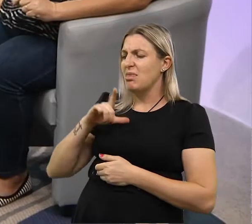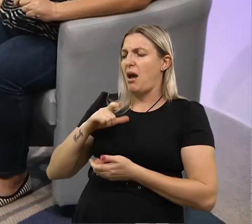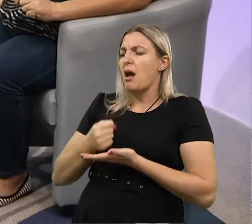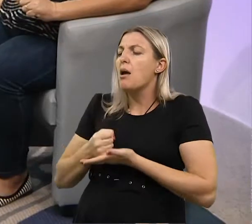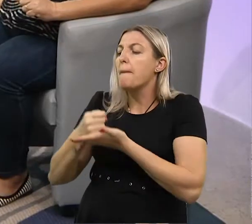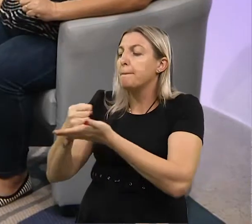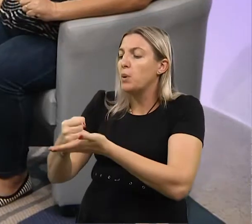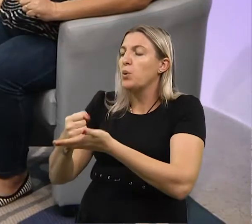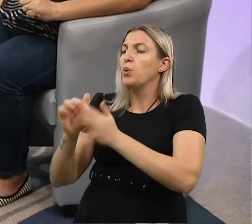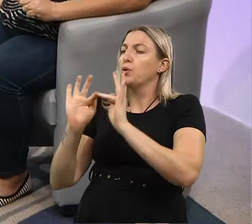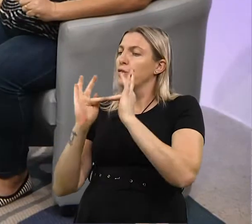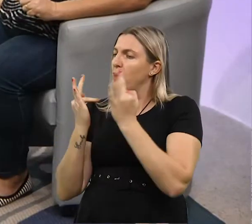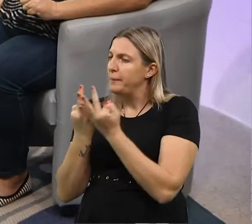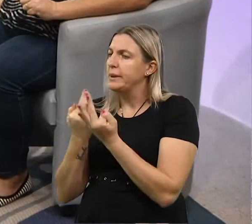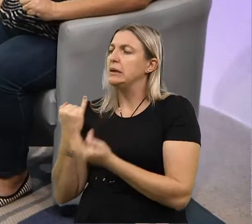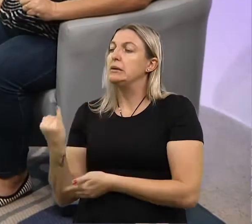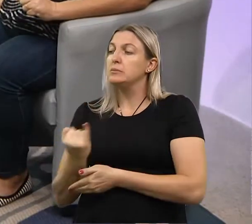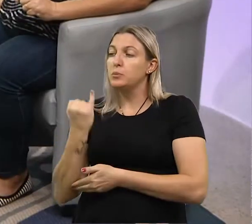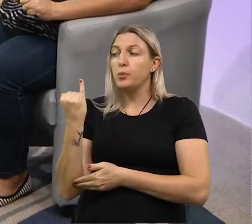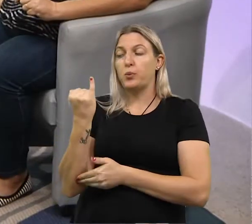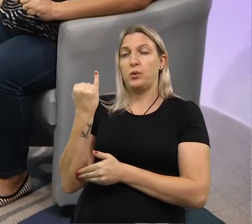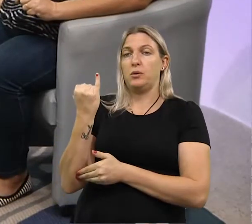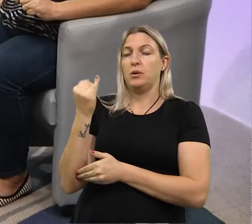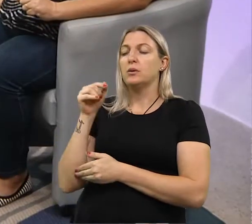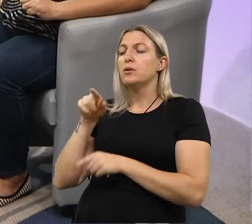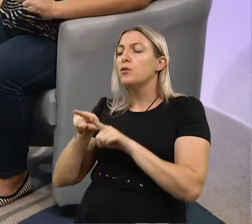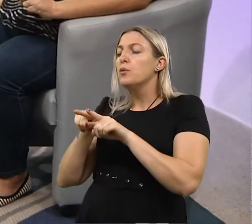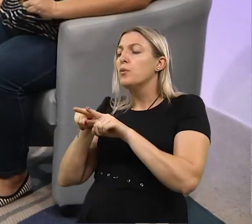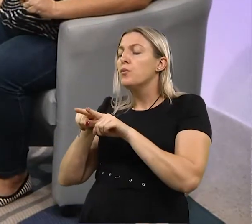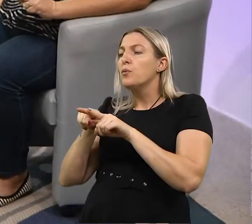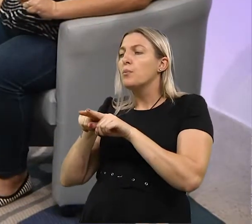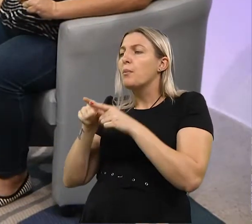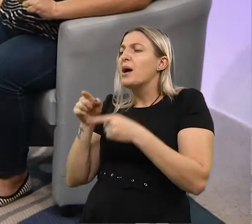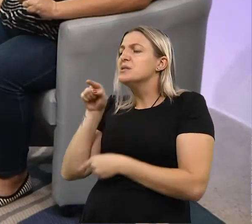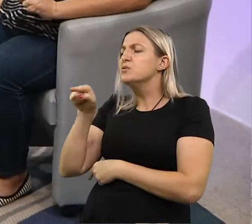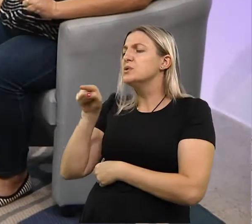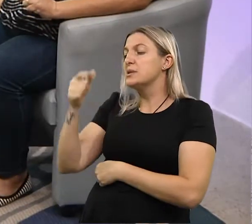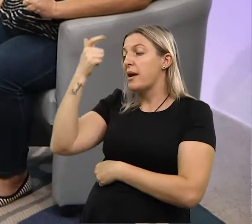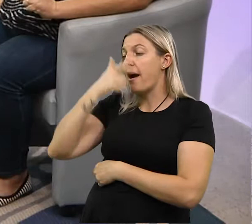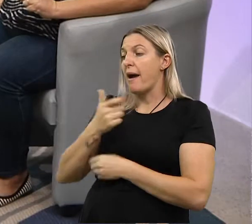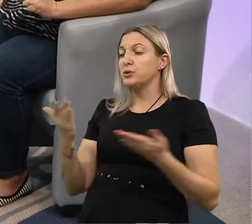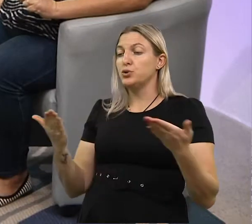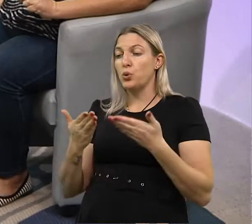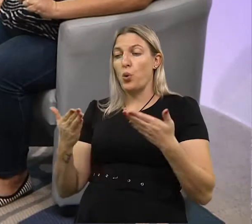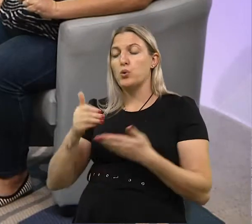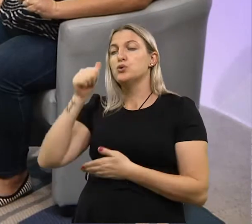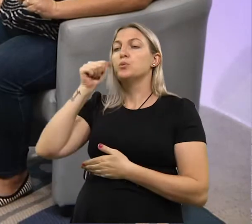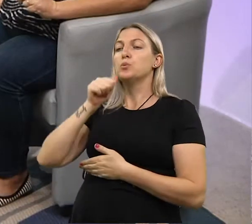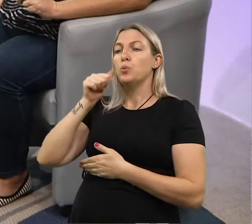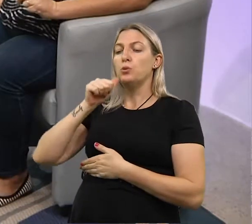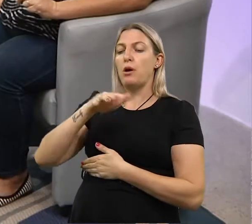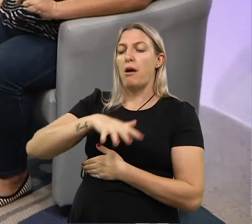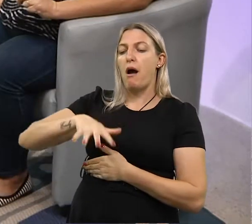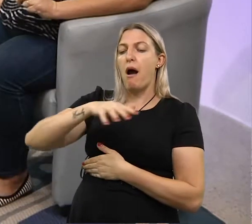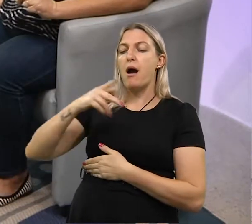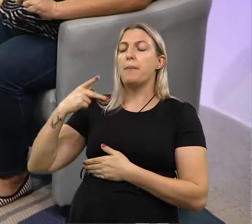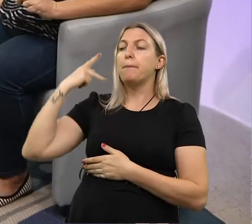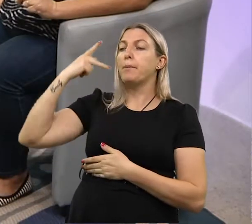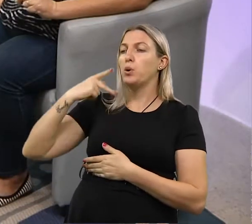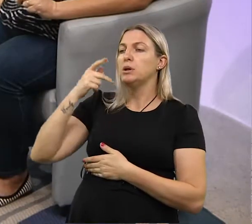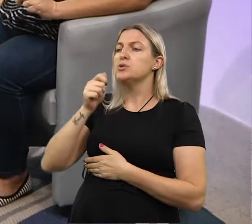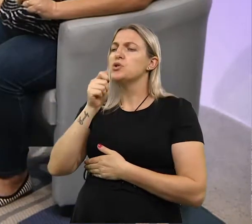Mesmo tendo todo o apoio da família, o que é muito importante, né? Tu achas que hoje uma mulher na política ela ainda